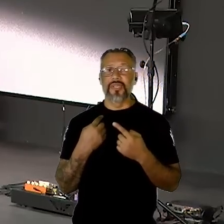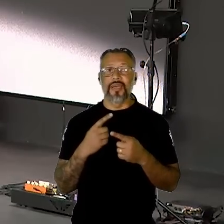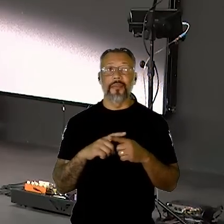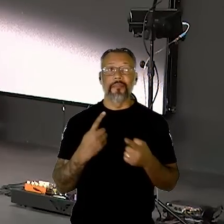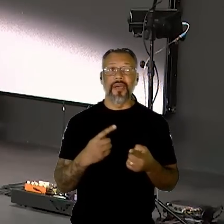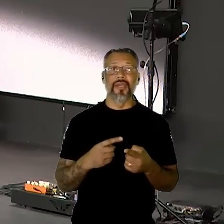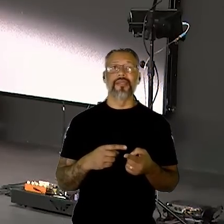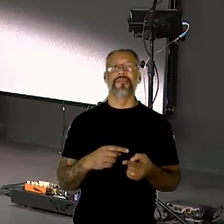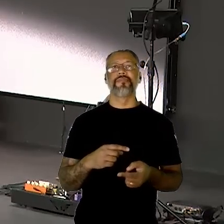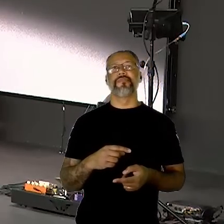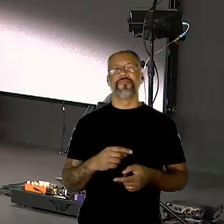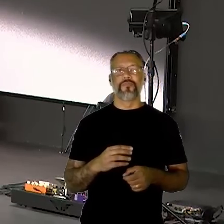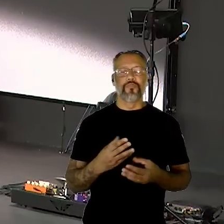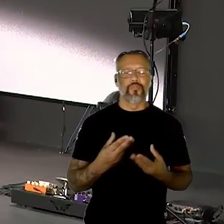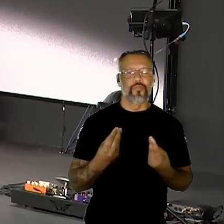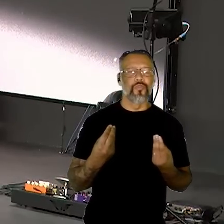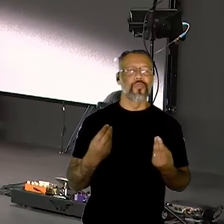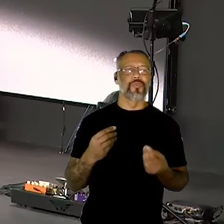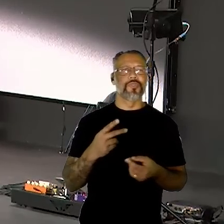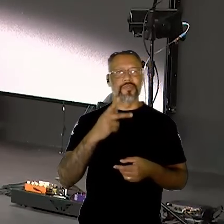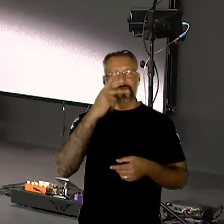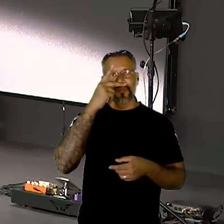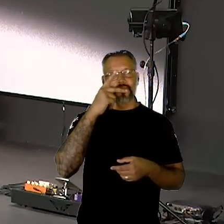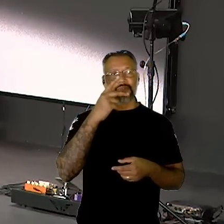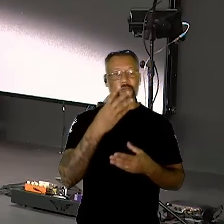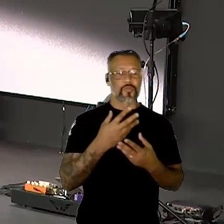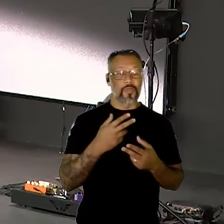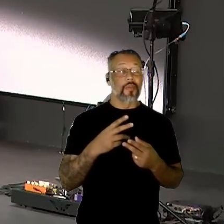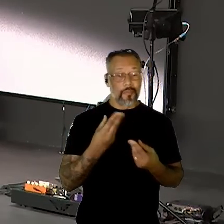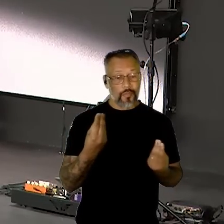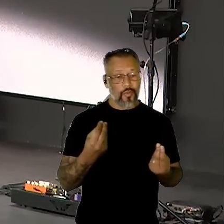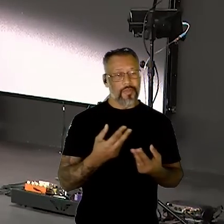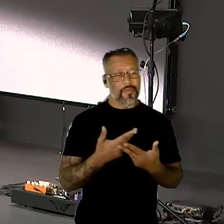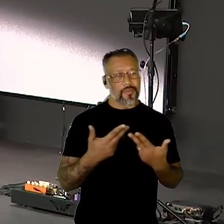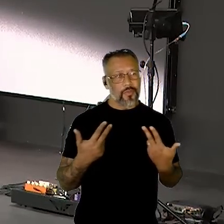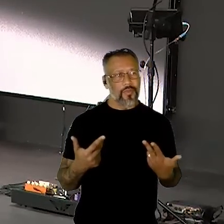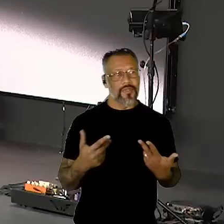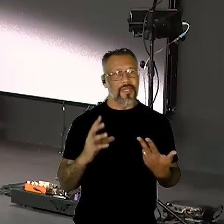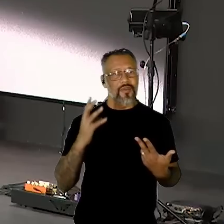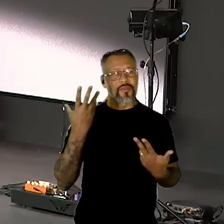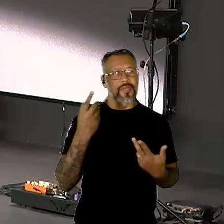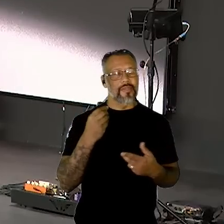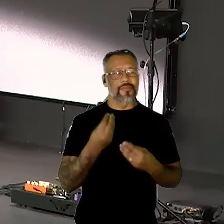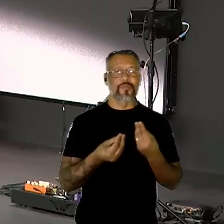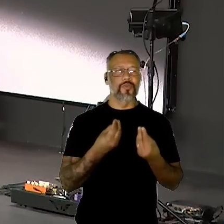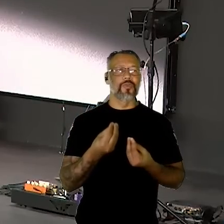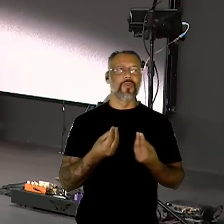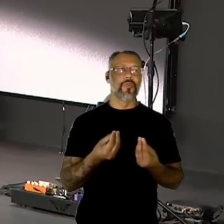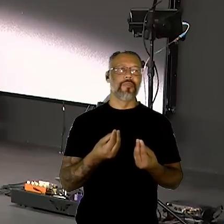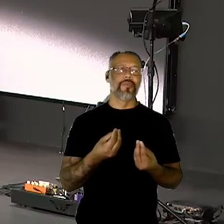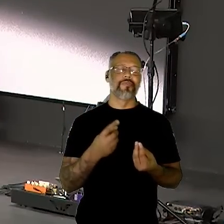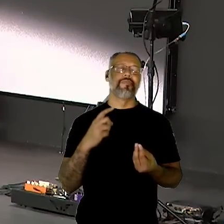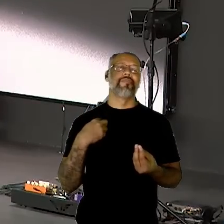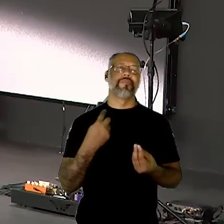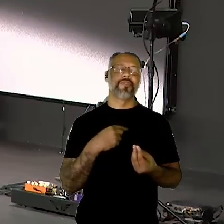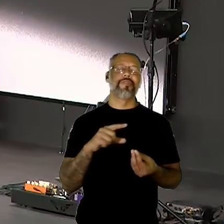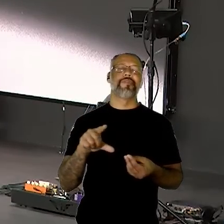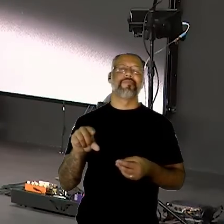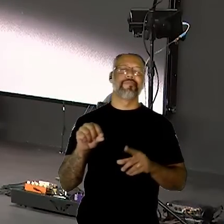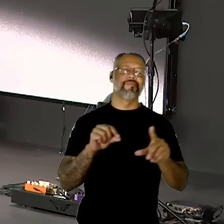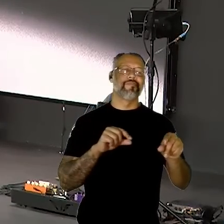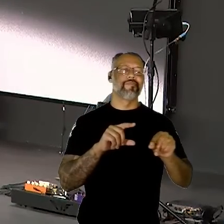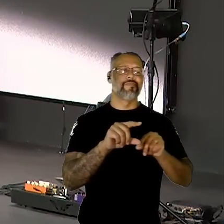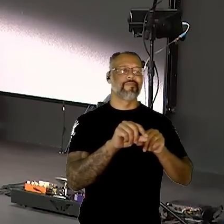maioria do lugar onde a gente tá do que a gente tá vivendo a qualidade da vida que temos é fruto sim daquilo que a